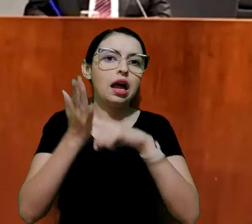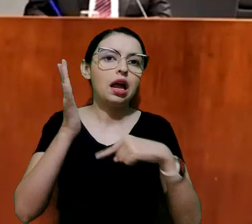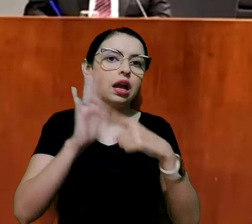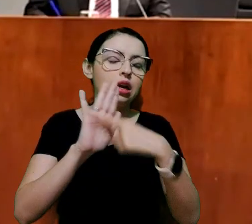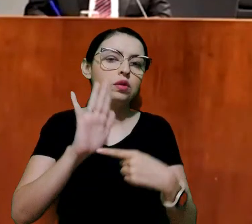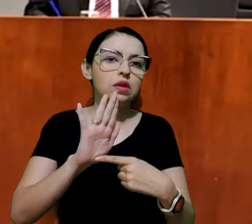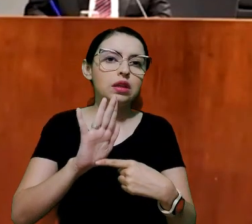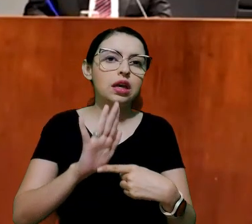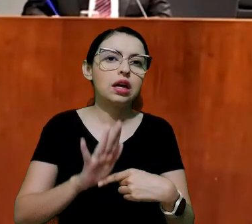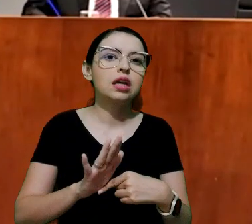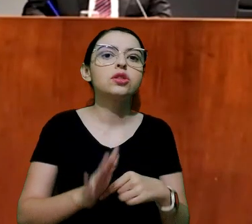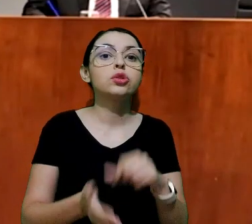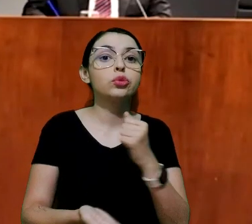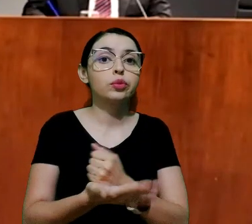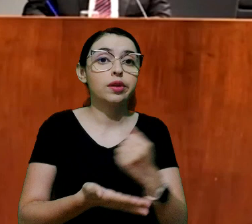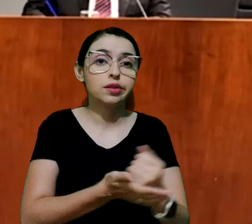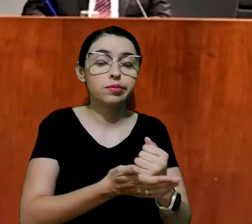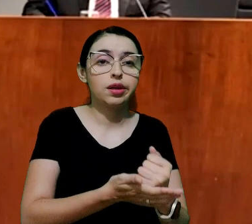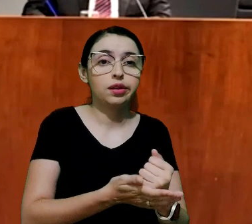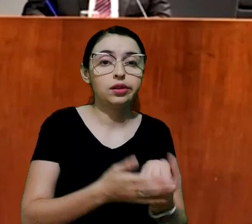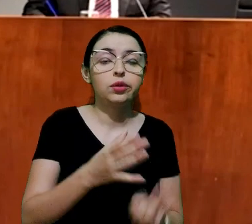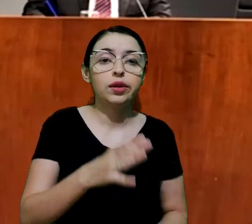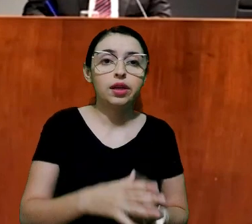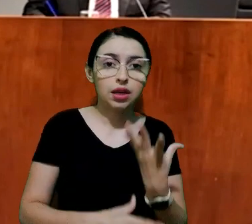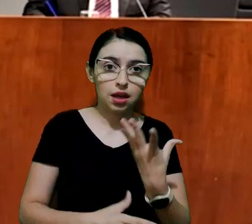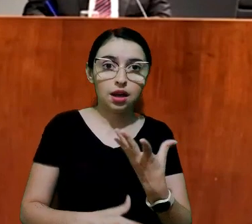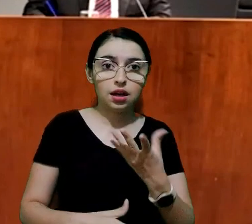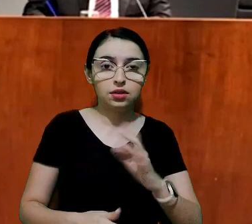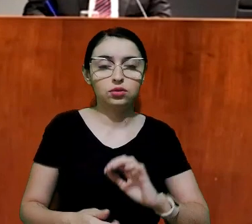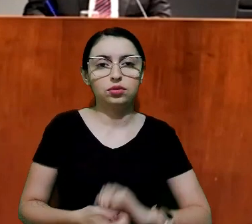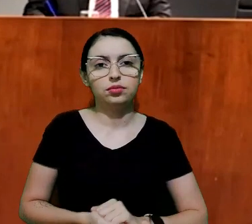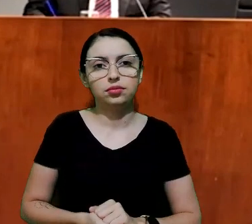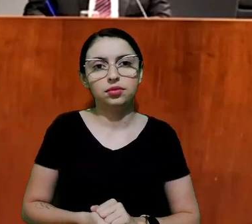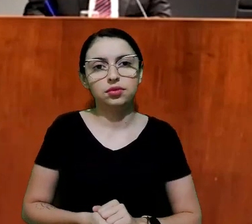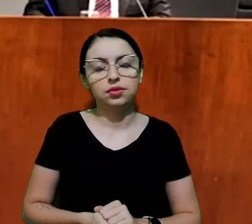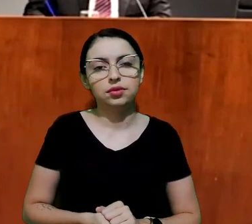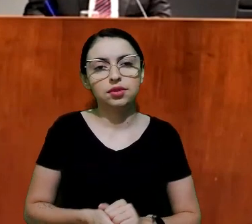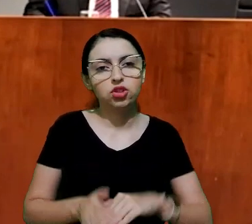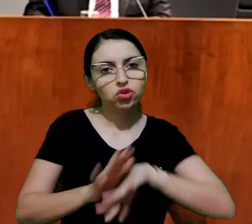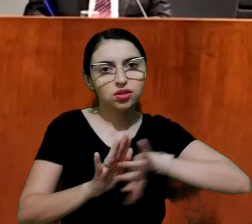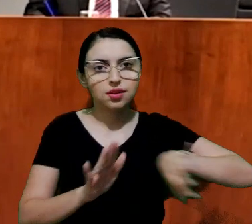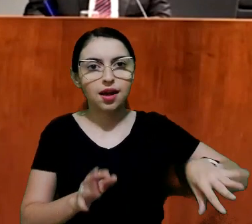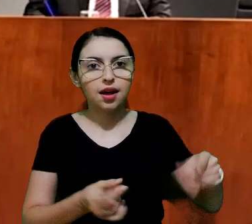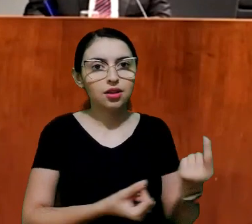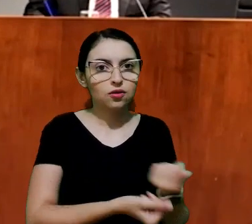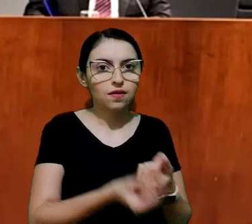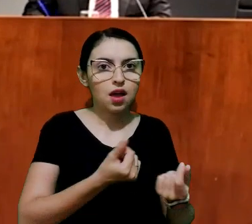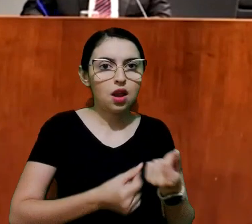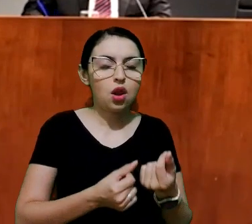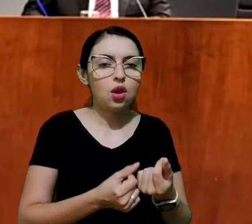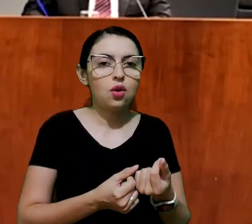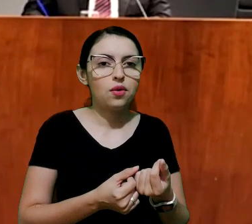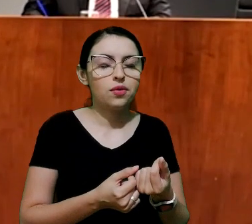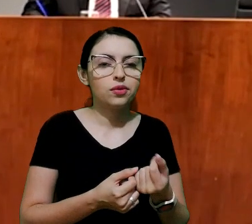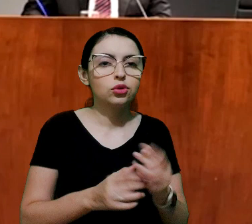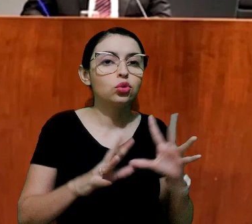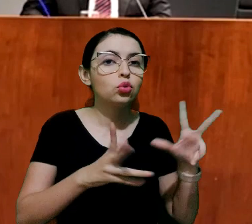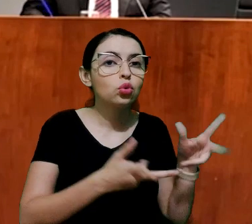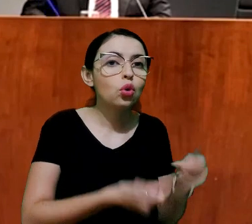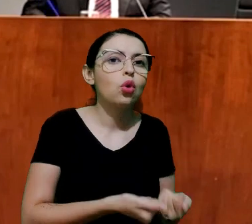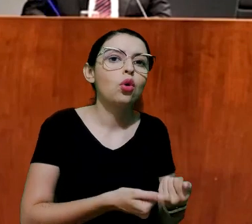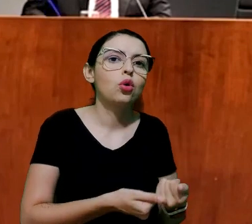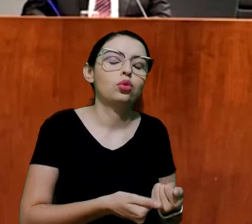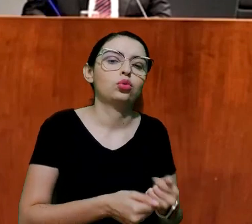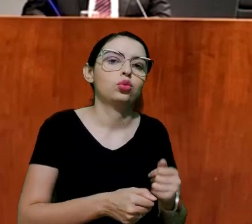que o tenha dispensado da herança, quando ela vai toda para outro